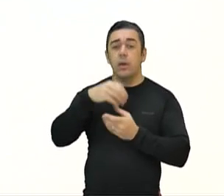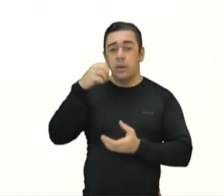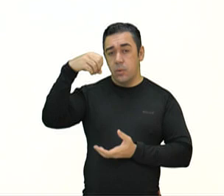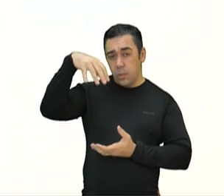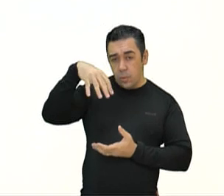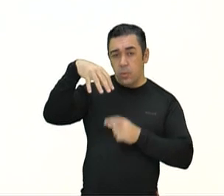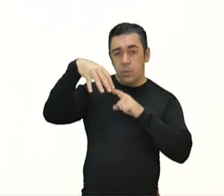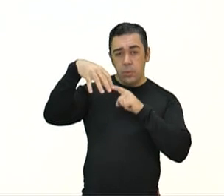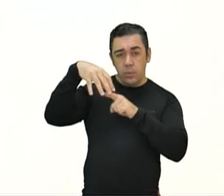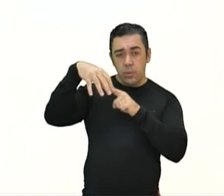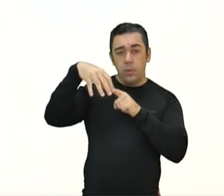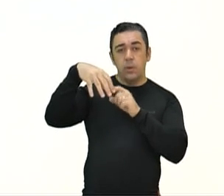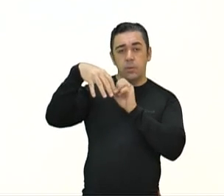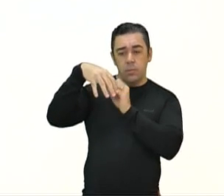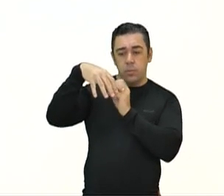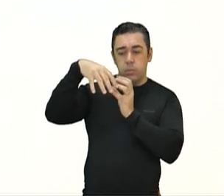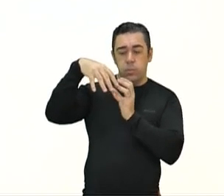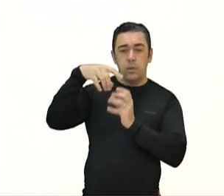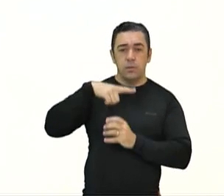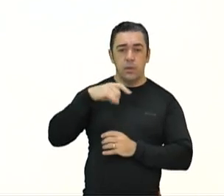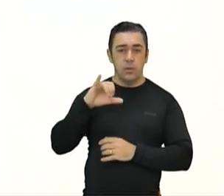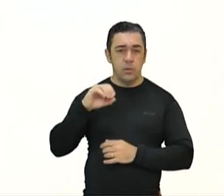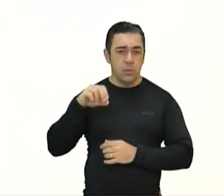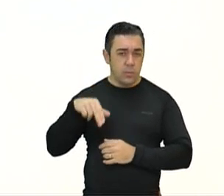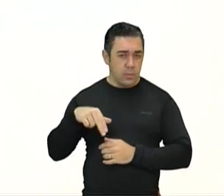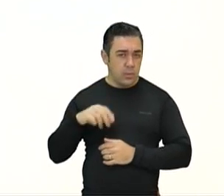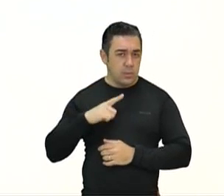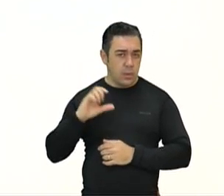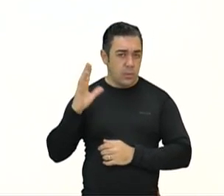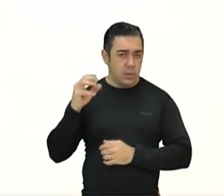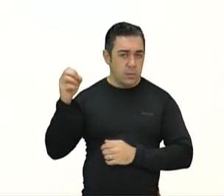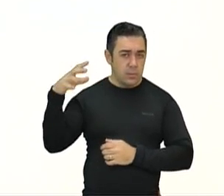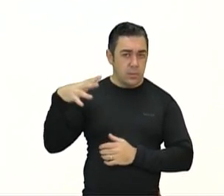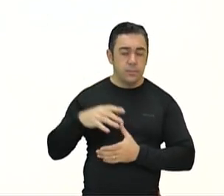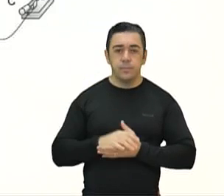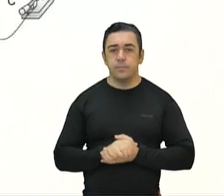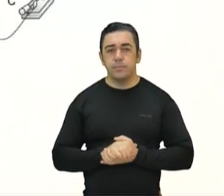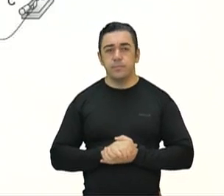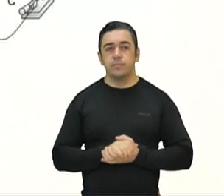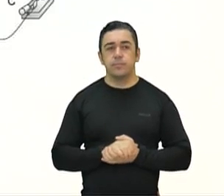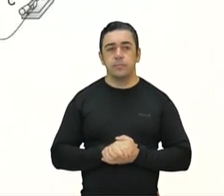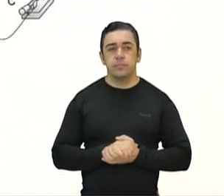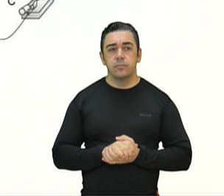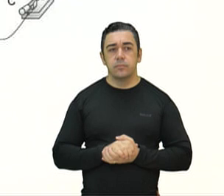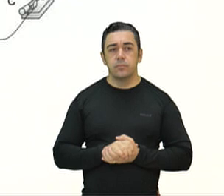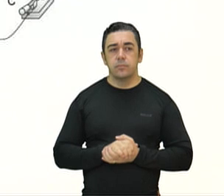no próprio ar, ali no íon, né, que acontece a luminosidade.